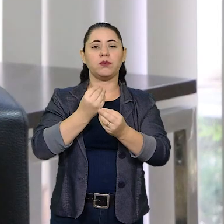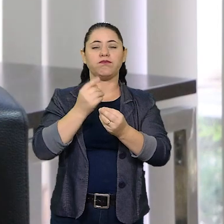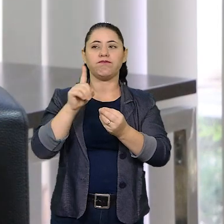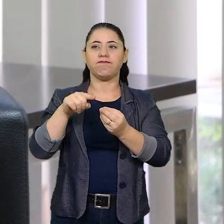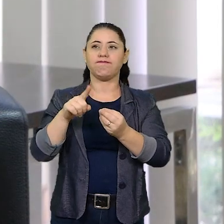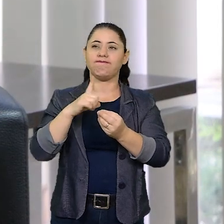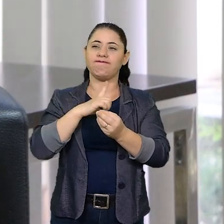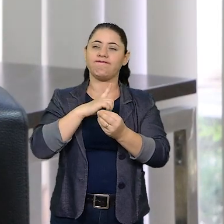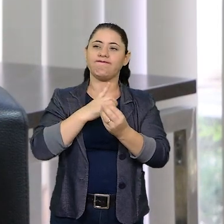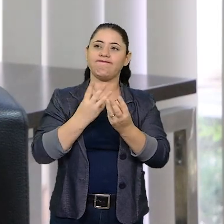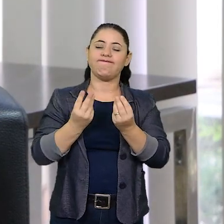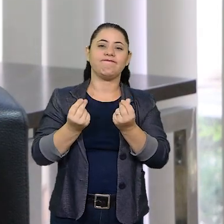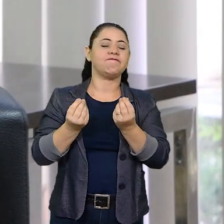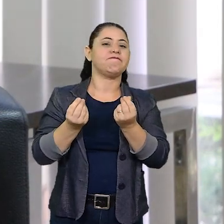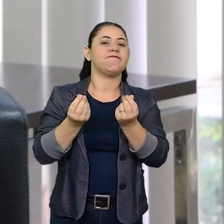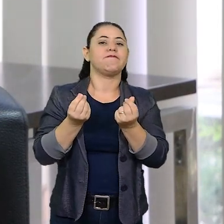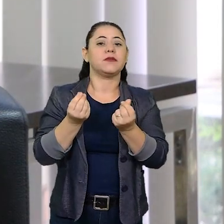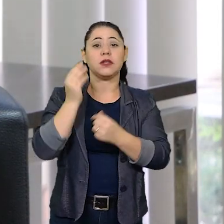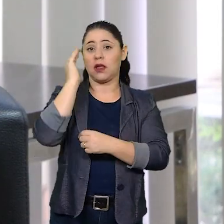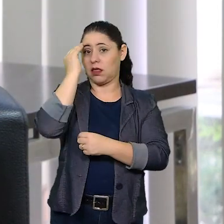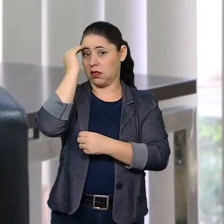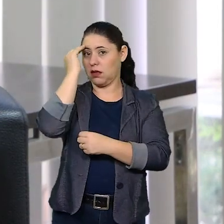nós temos uma forma de